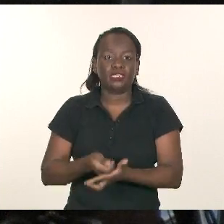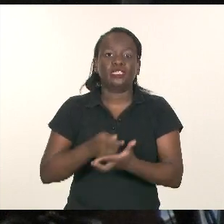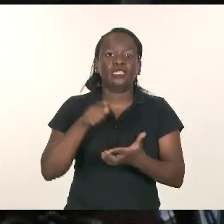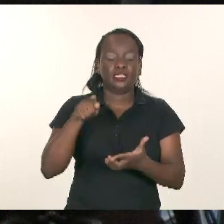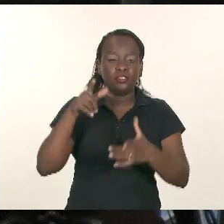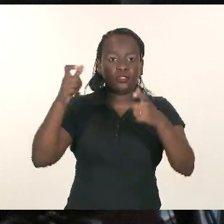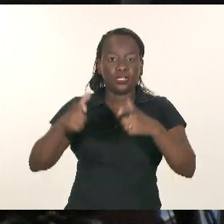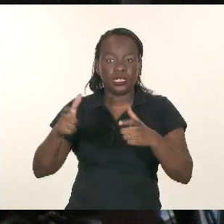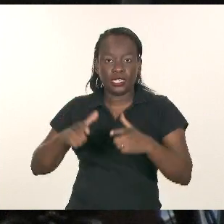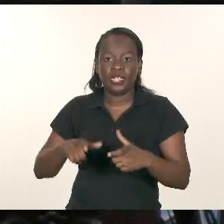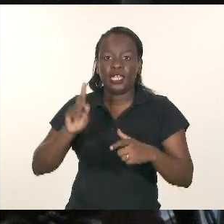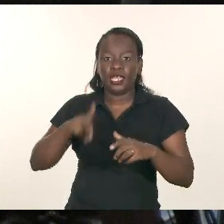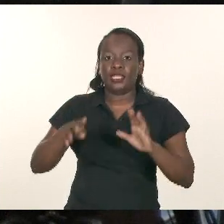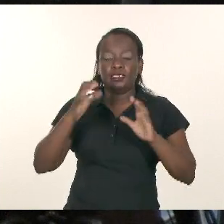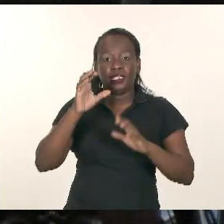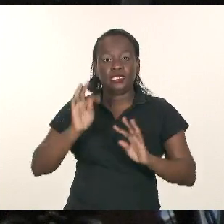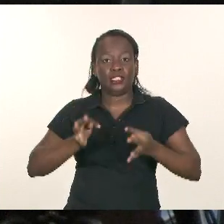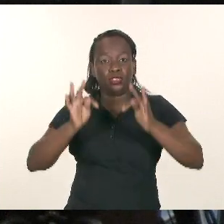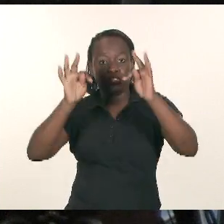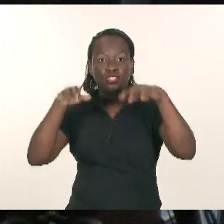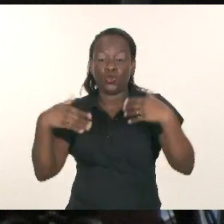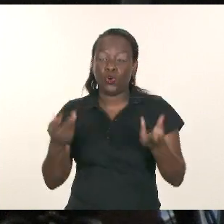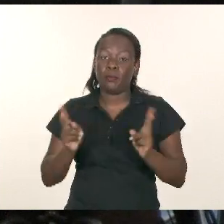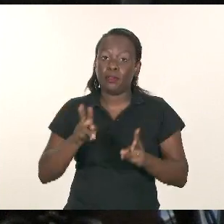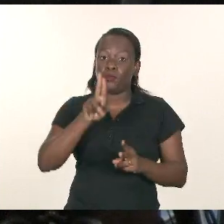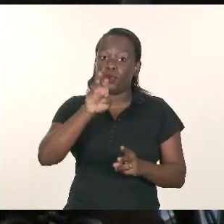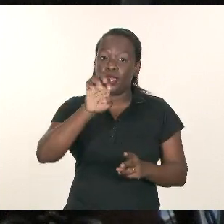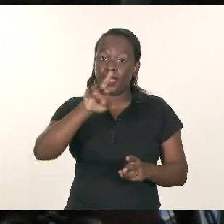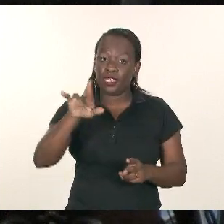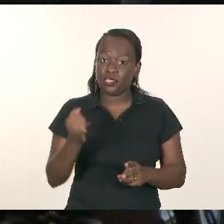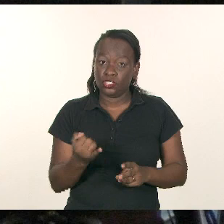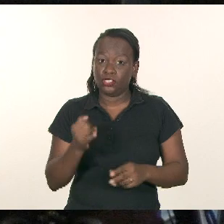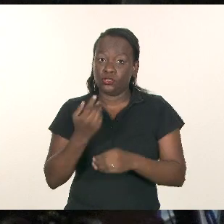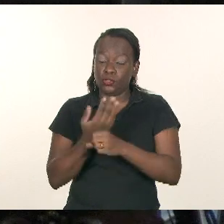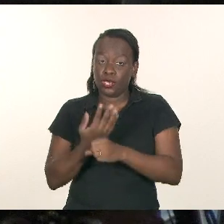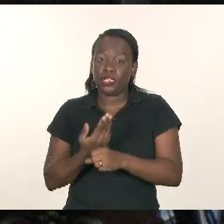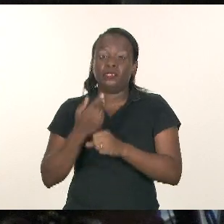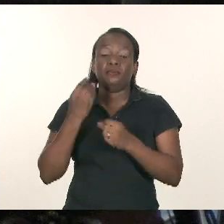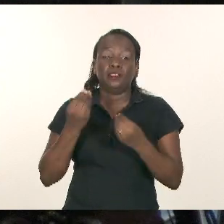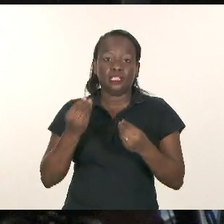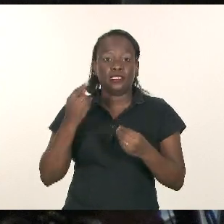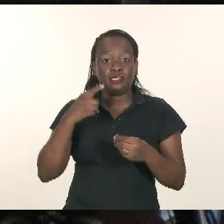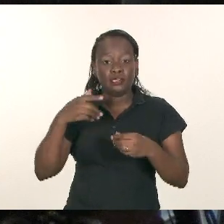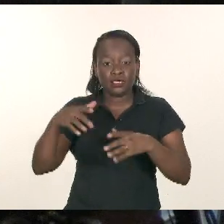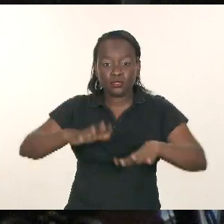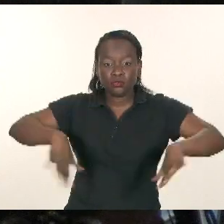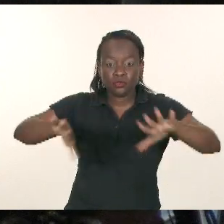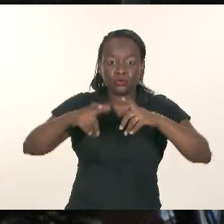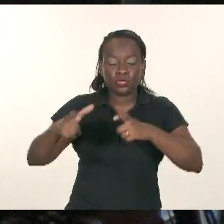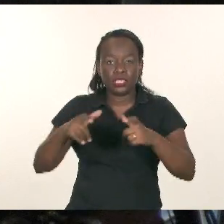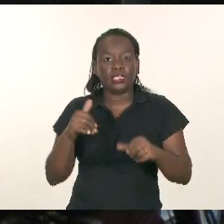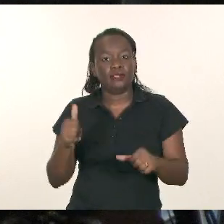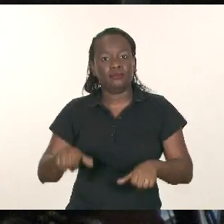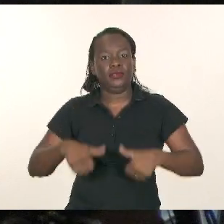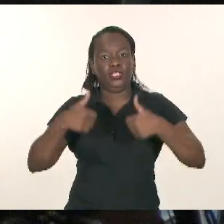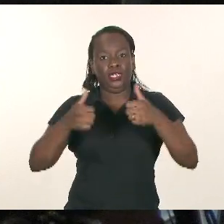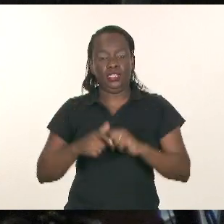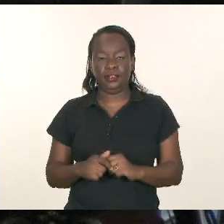aquele espaço para a ciência e tecnologia, ou mesmo para a própria UERJ, para que a gente pudesse revitalizar o bairro.